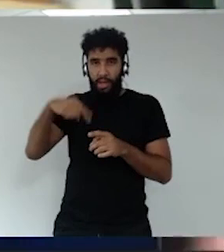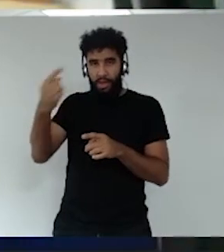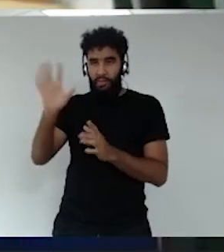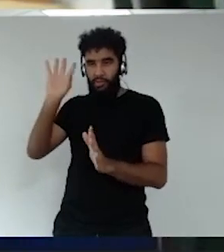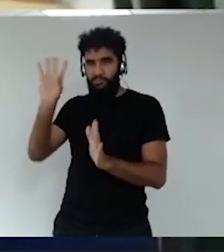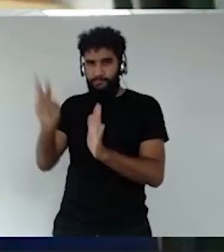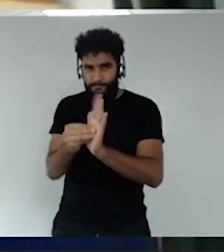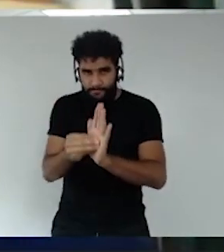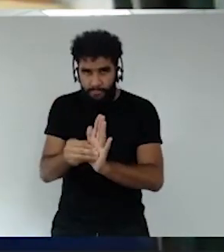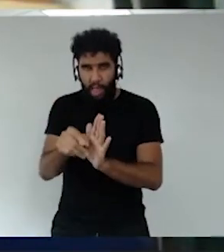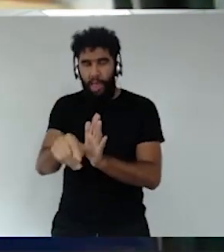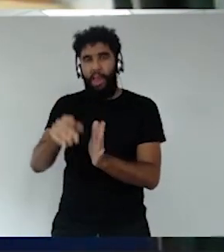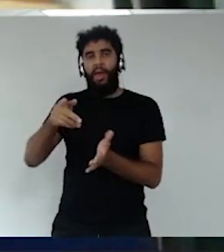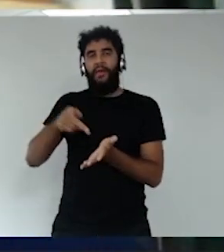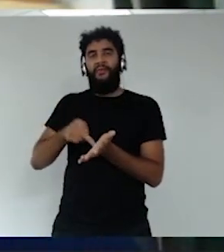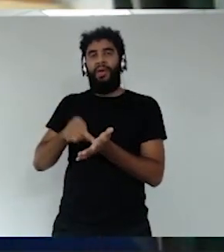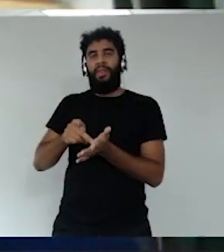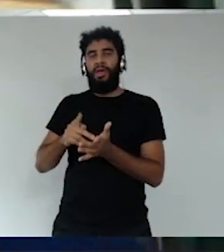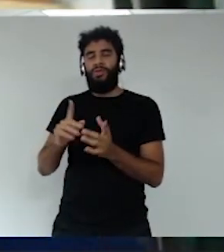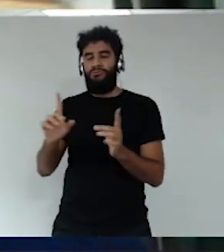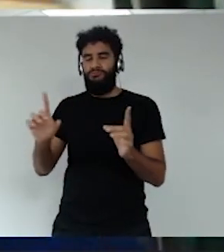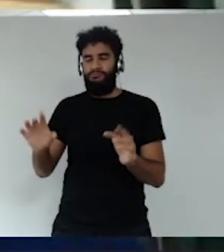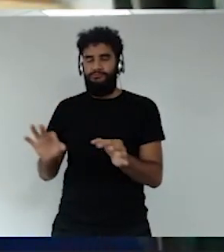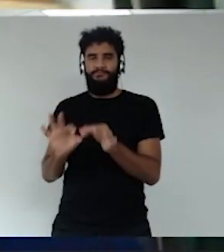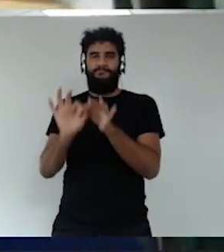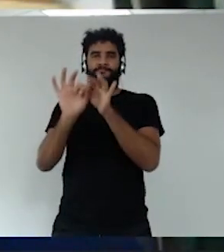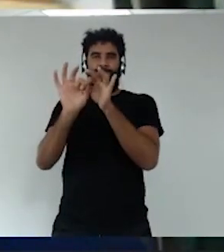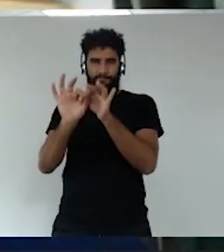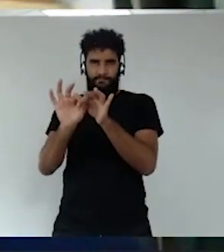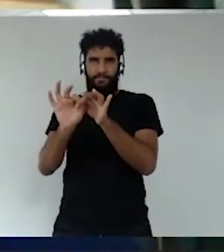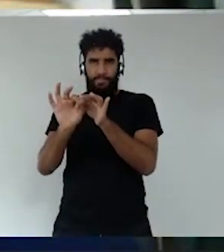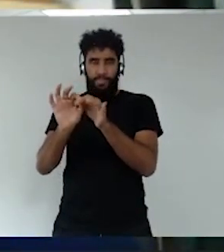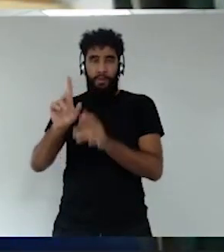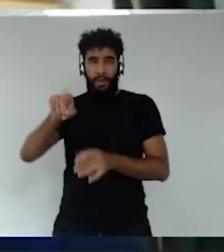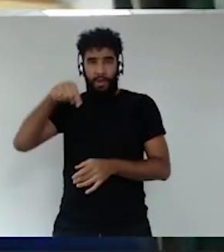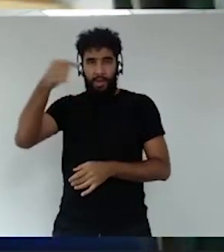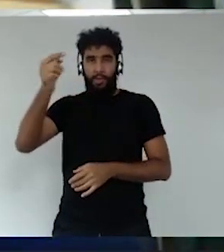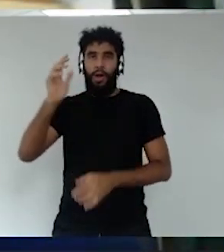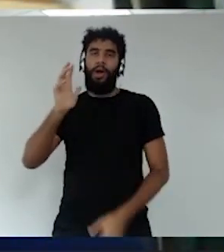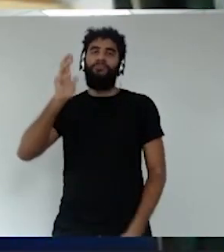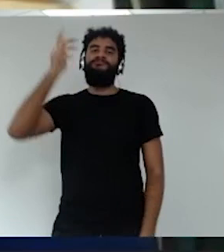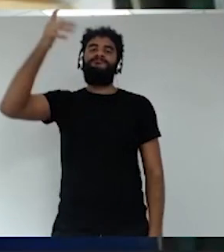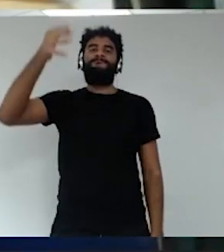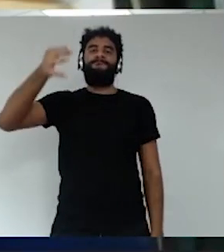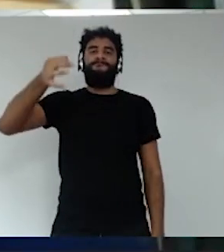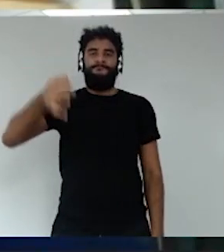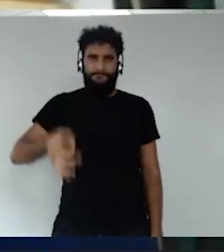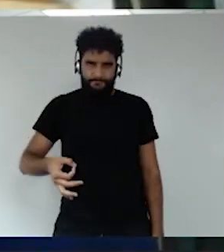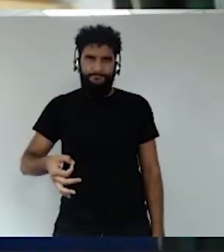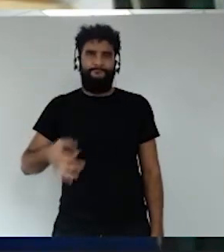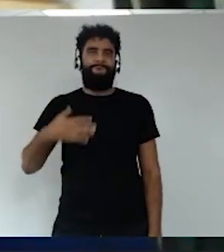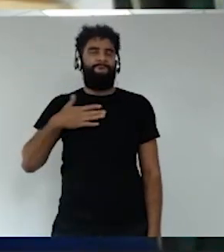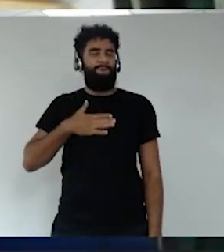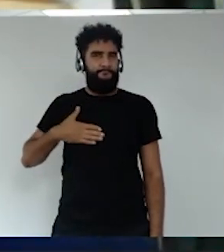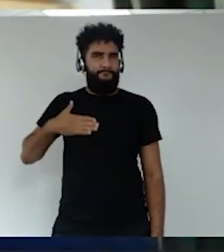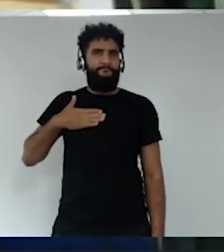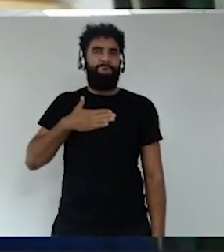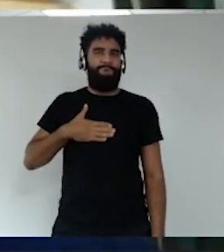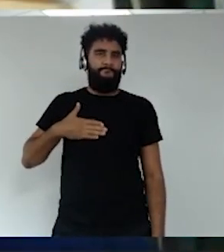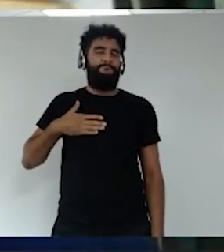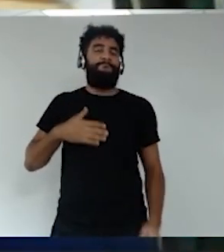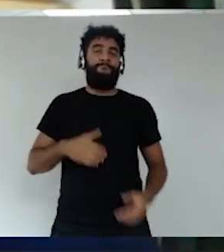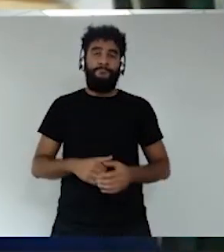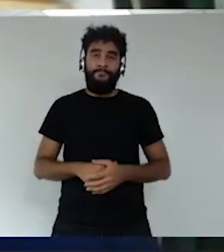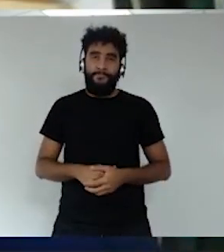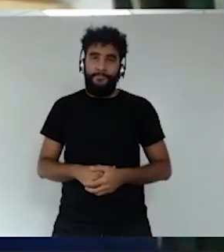uma realidade única que se complementa para que possamos chegar a decisões efetivamente satisfatórias,